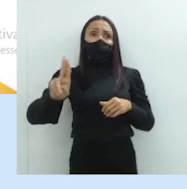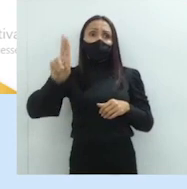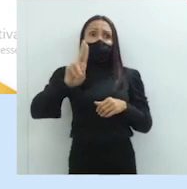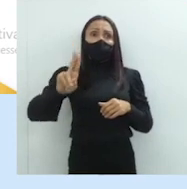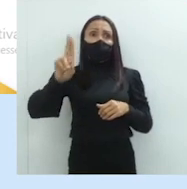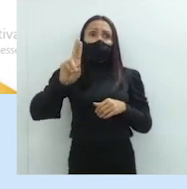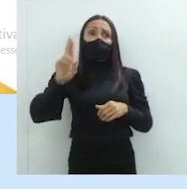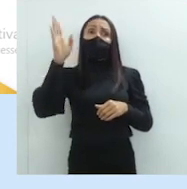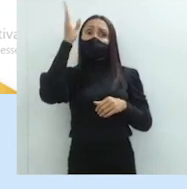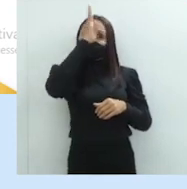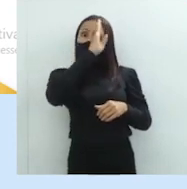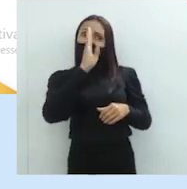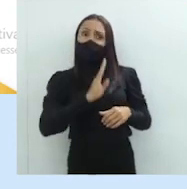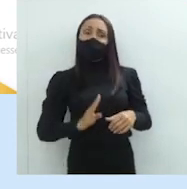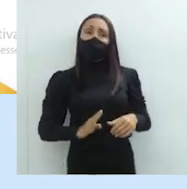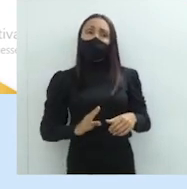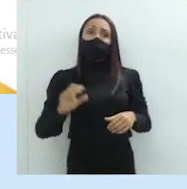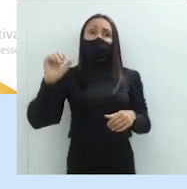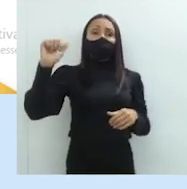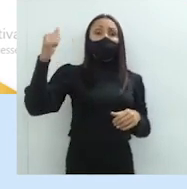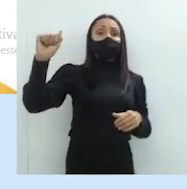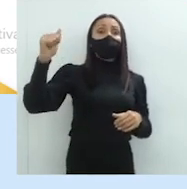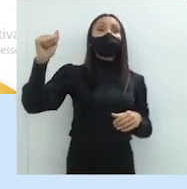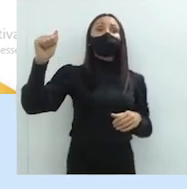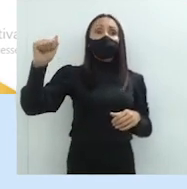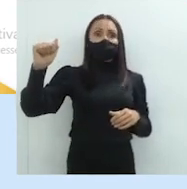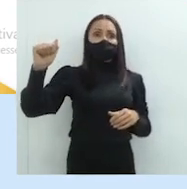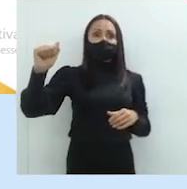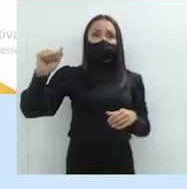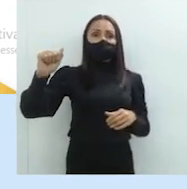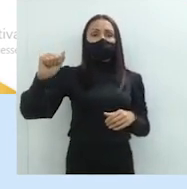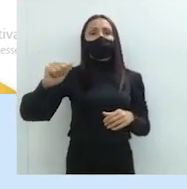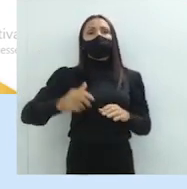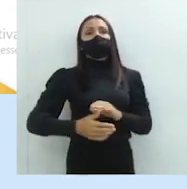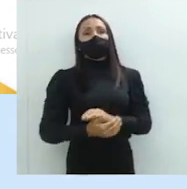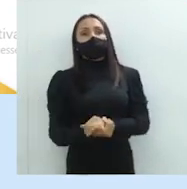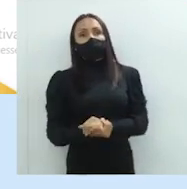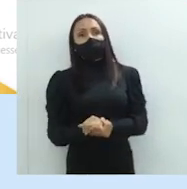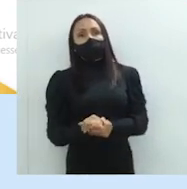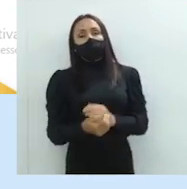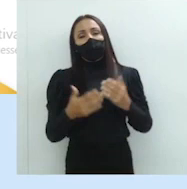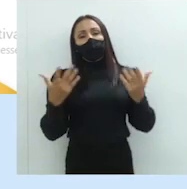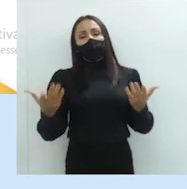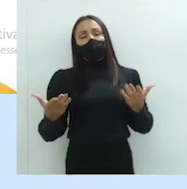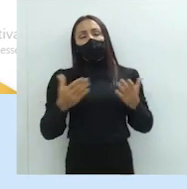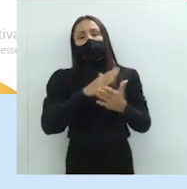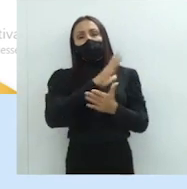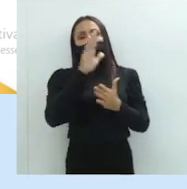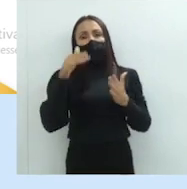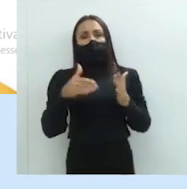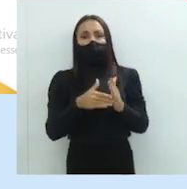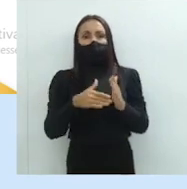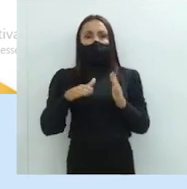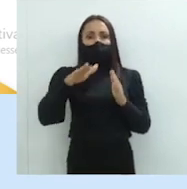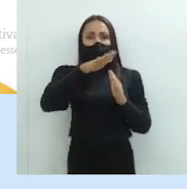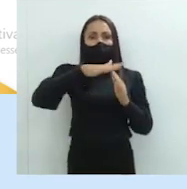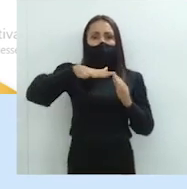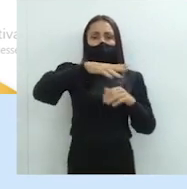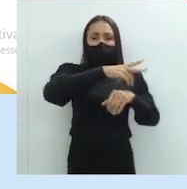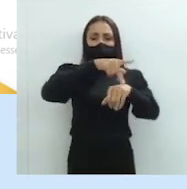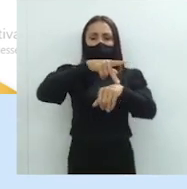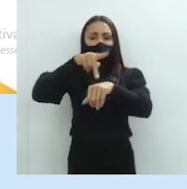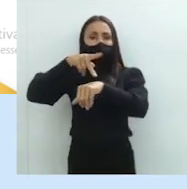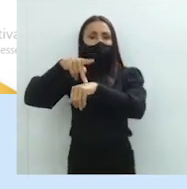Uruguai, Brasil e Argentina. Então, toda aquela província da